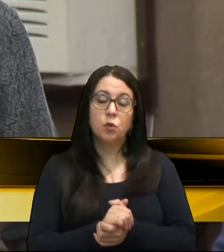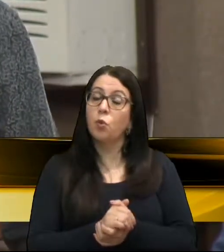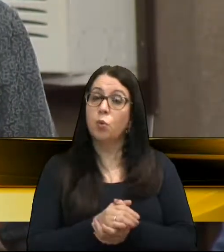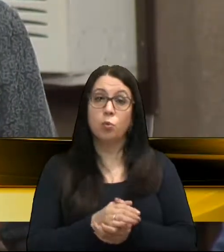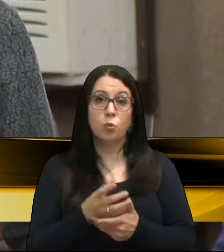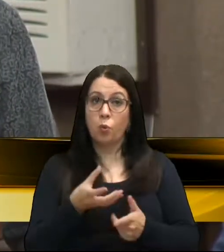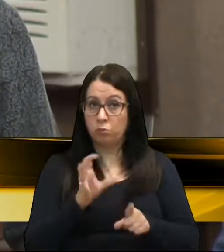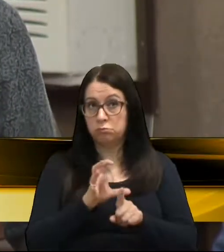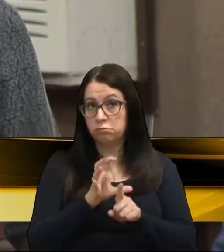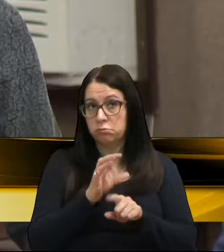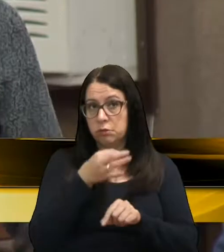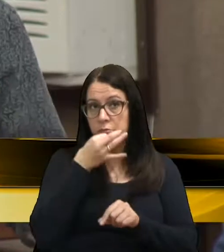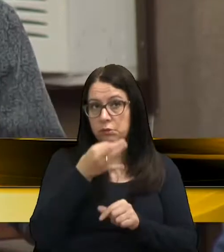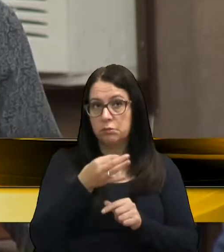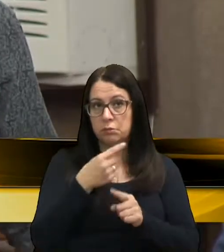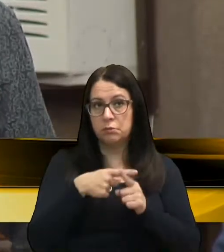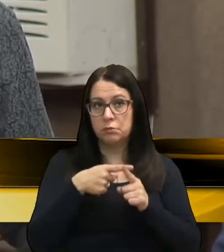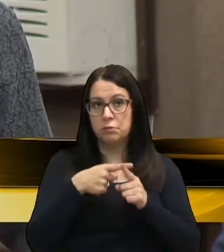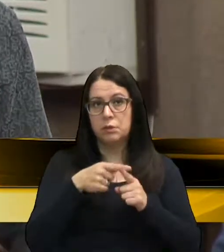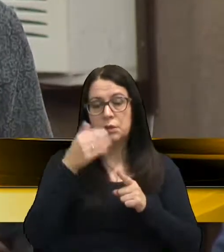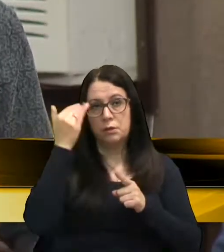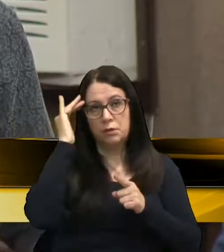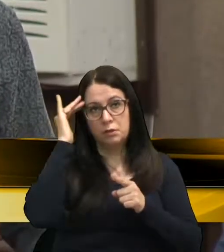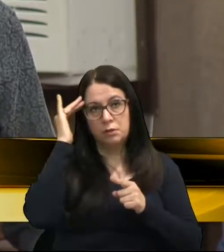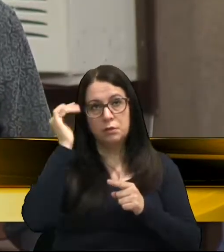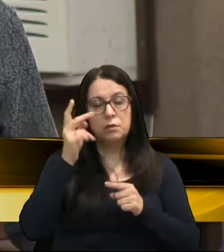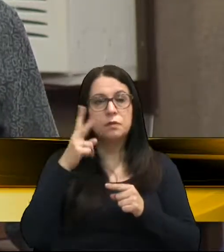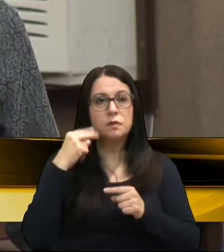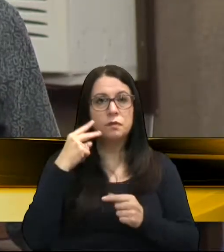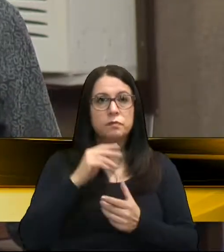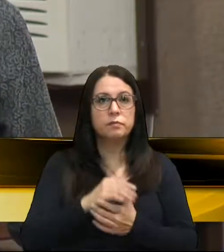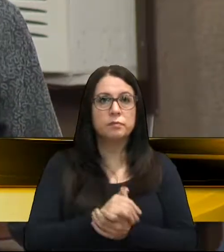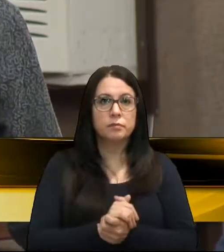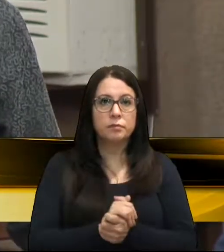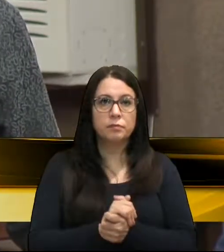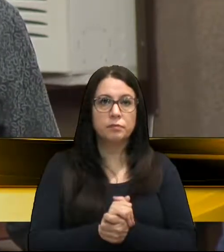parecer, por entender, colegas vereadores, e está